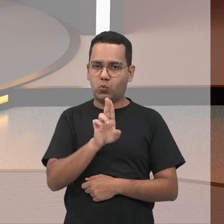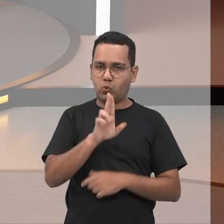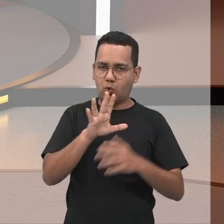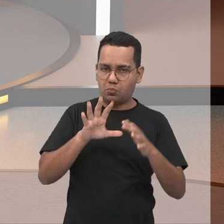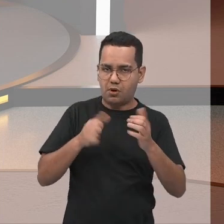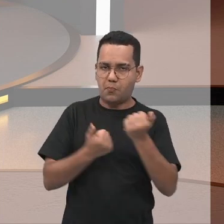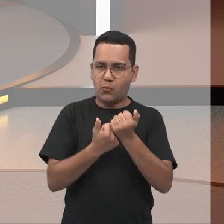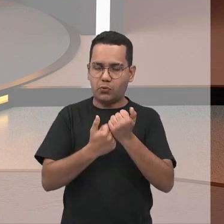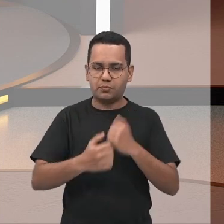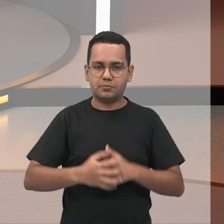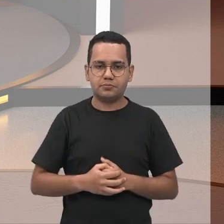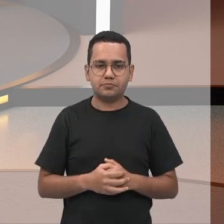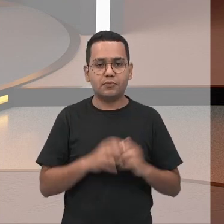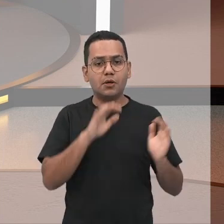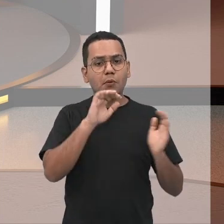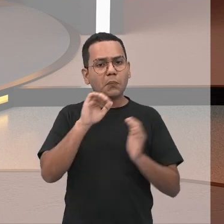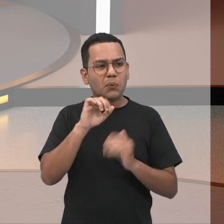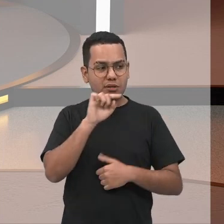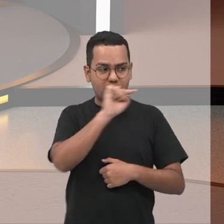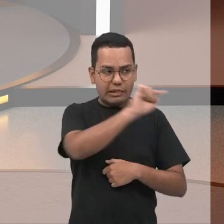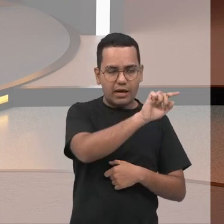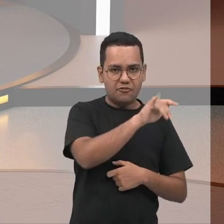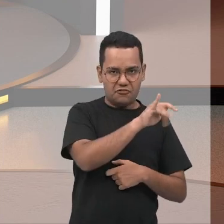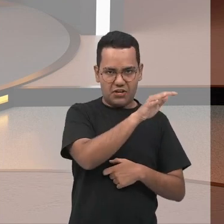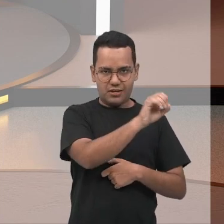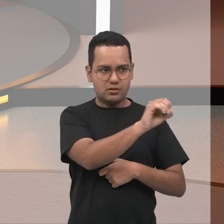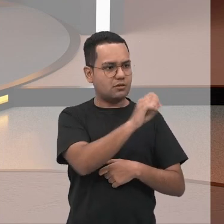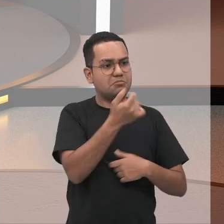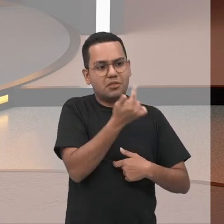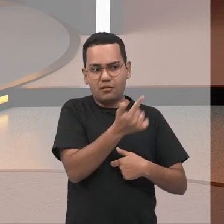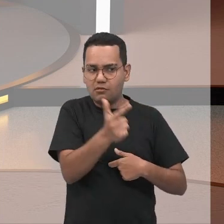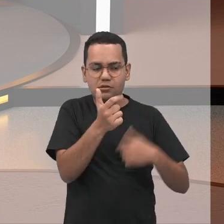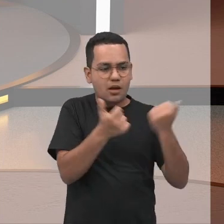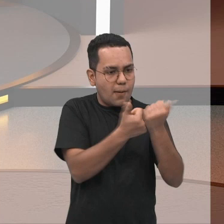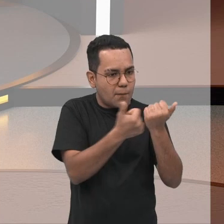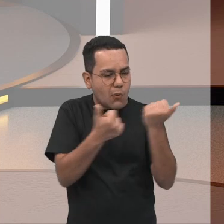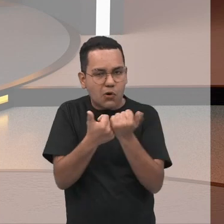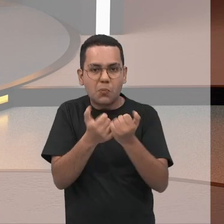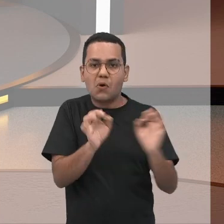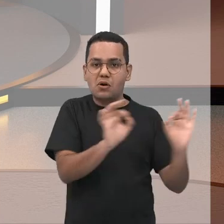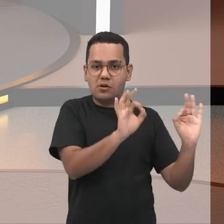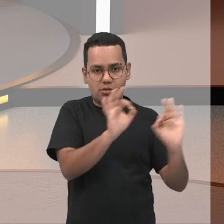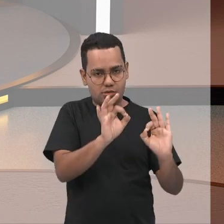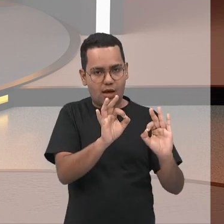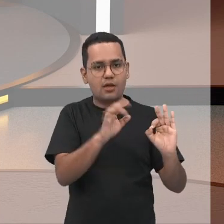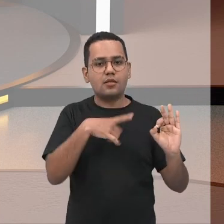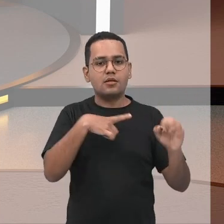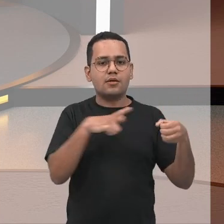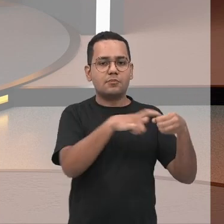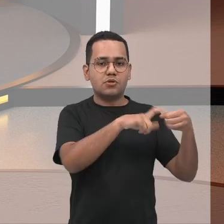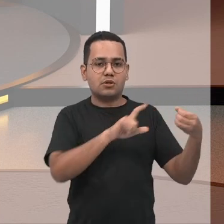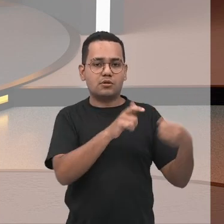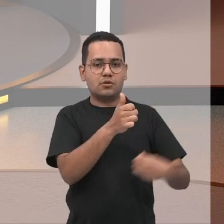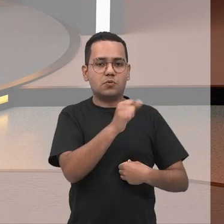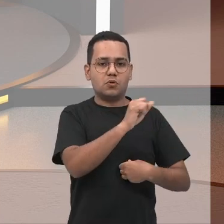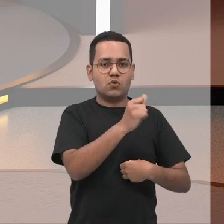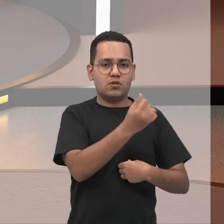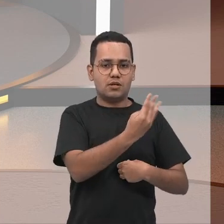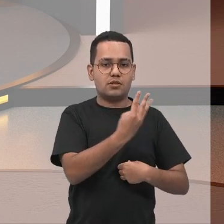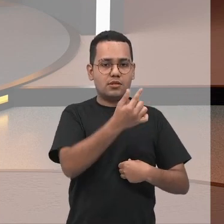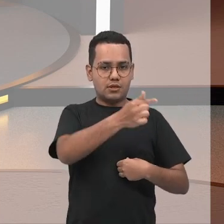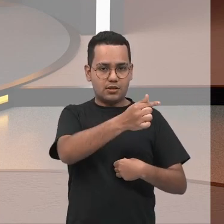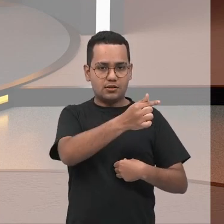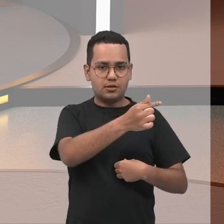Câmara, Feijó vai pedir a sua renúncia em 1837. Ele vai pedir, então, para sair